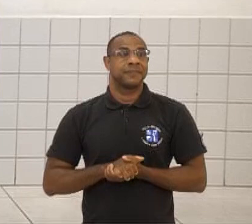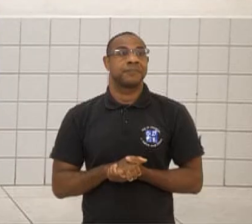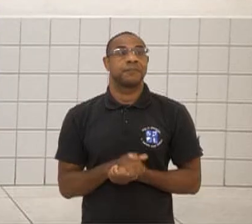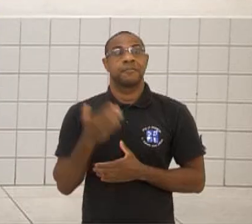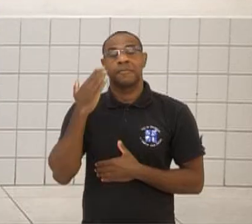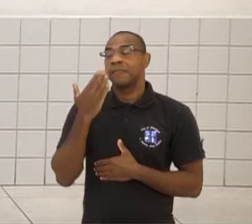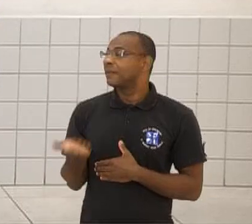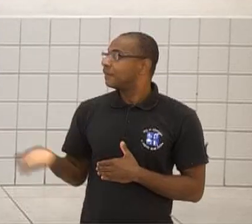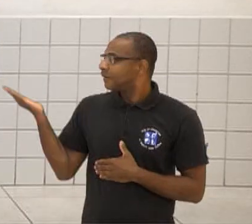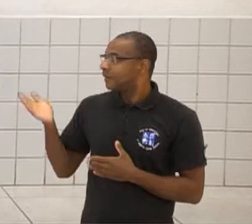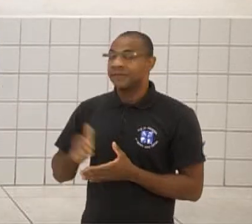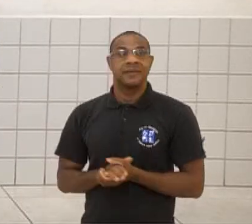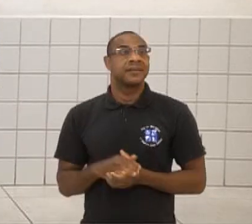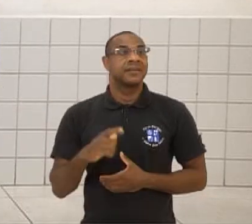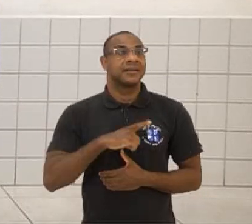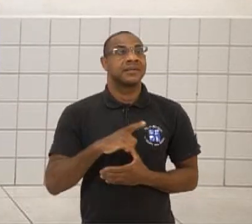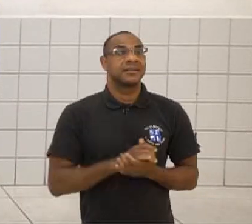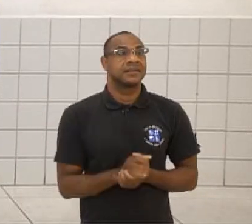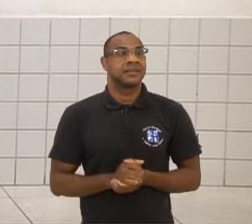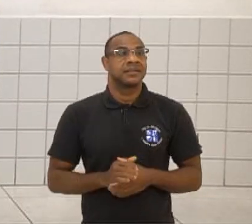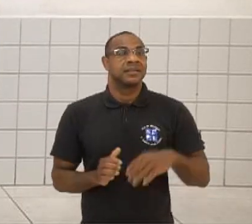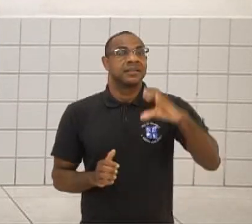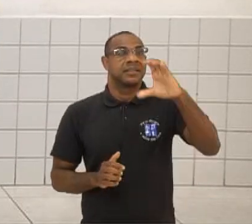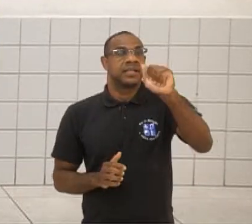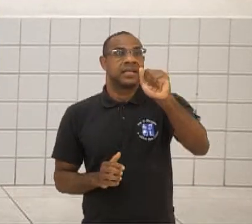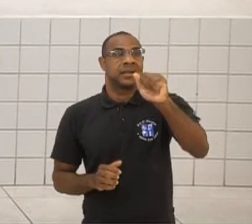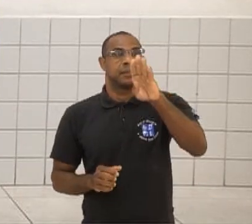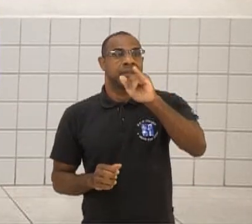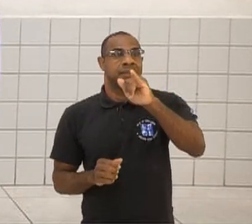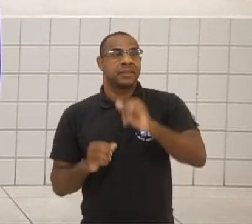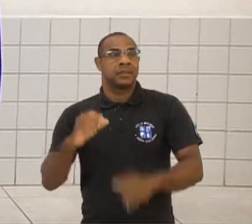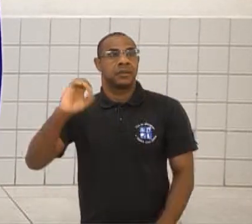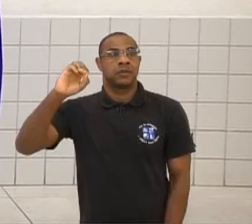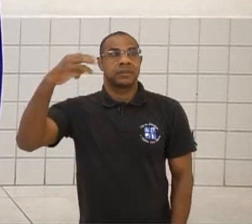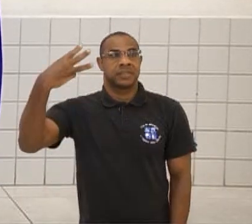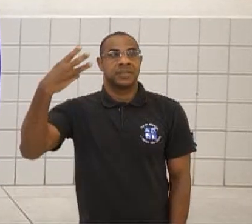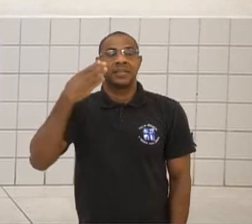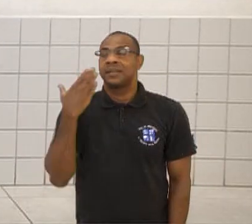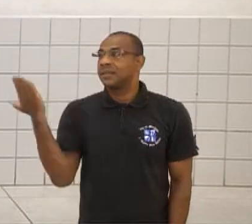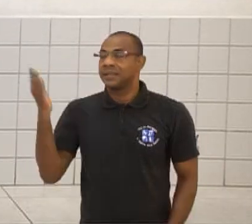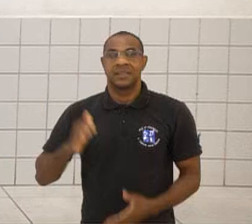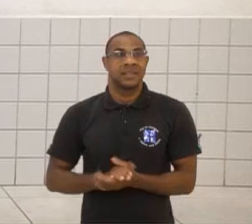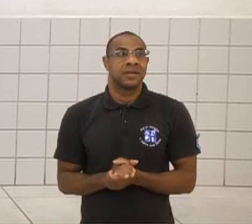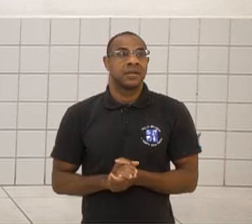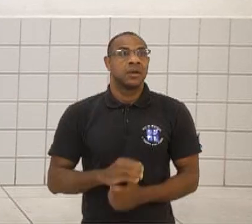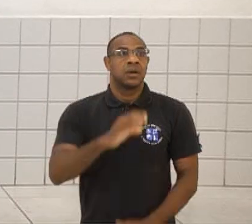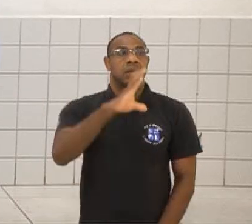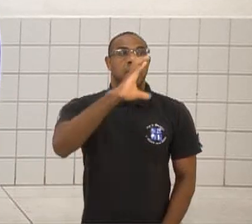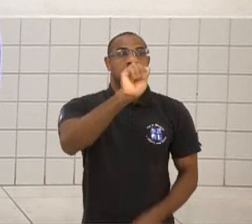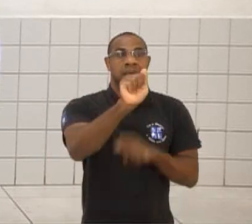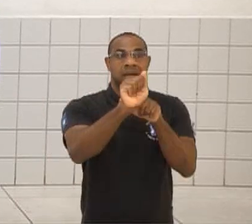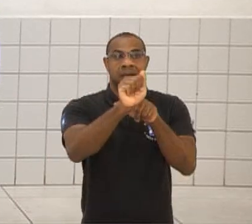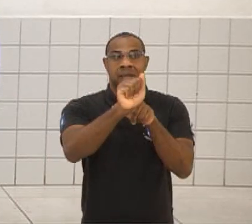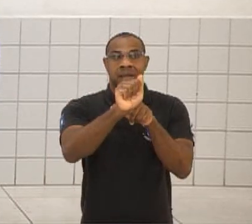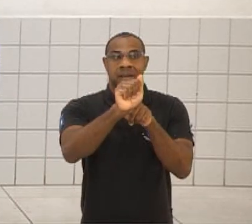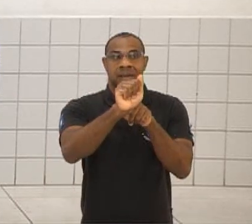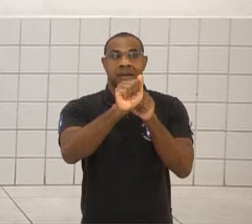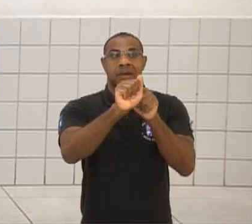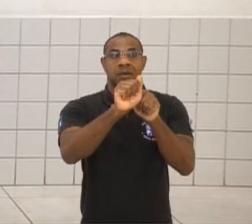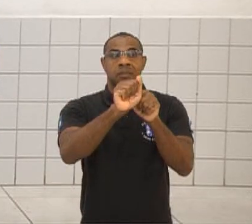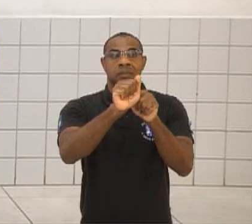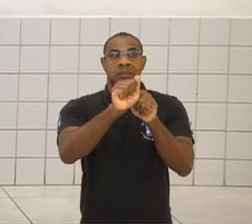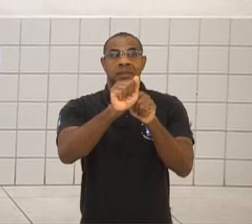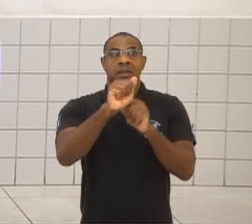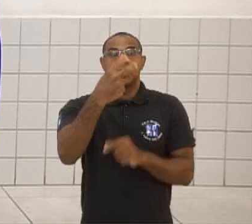Então, vejam, eu tenho CaTiO3, é a molécula, tá? Do mineral em questão. O cálcio é família